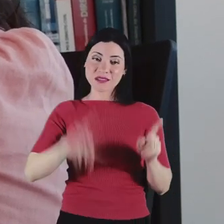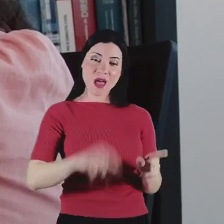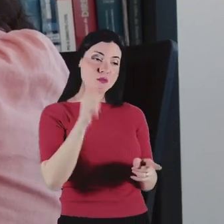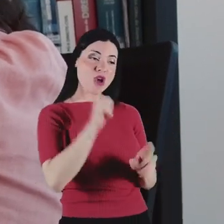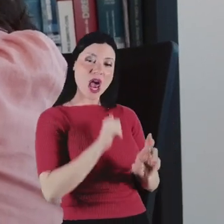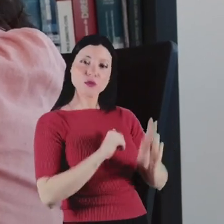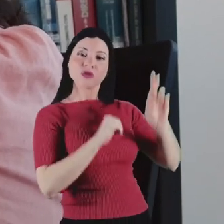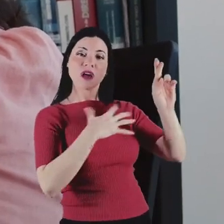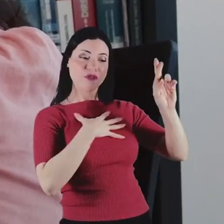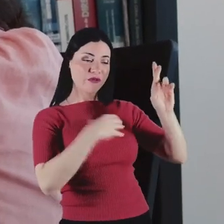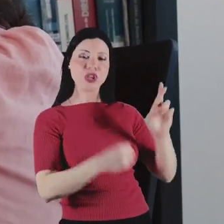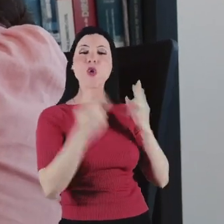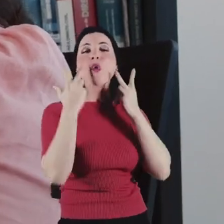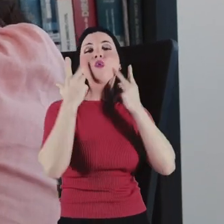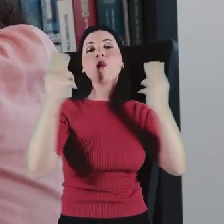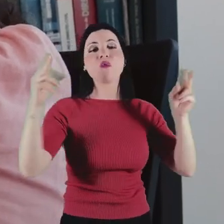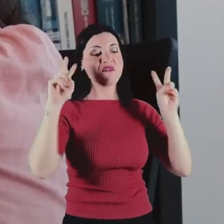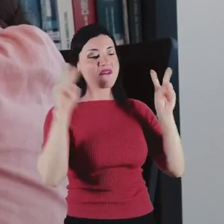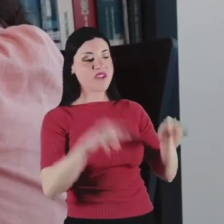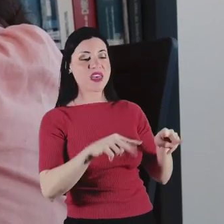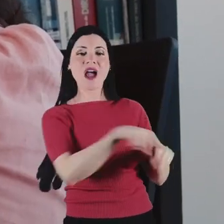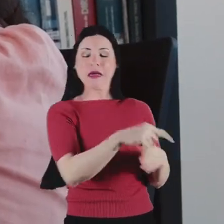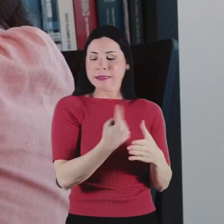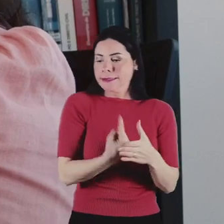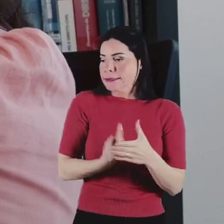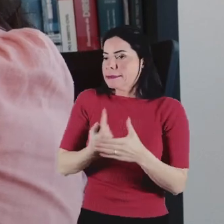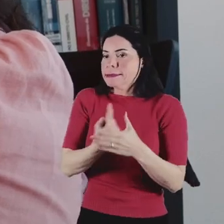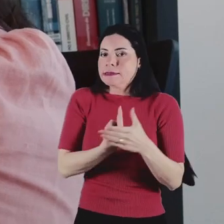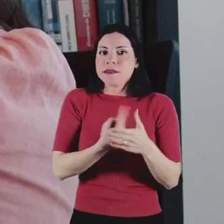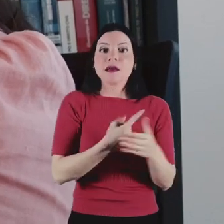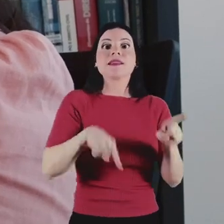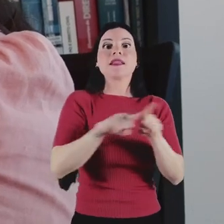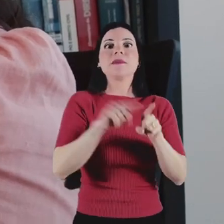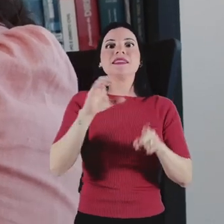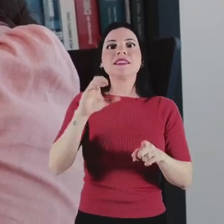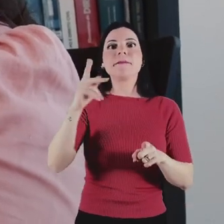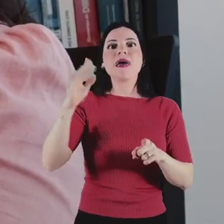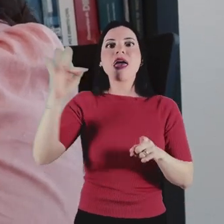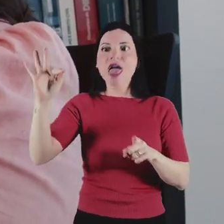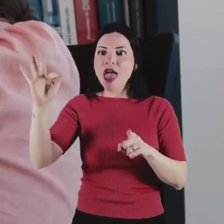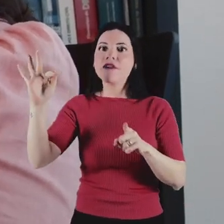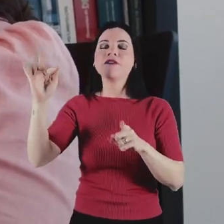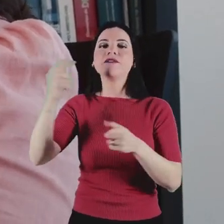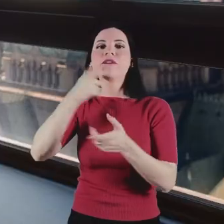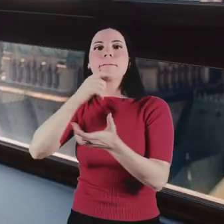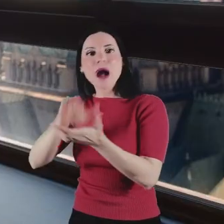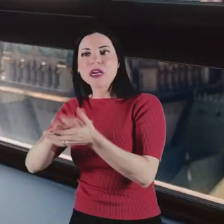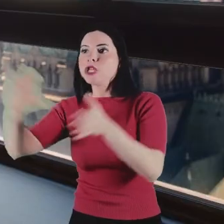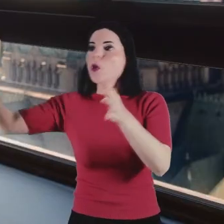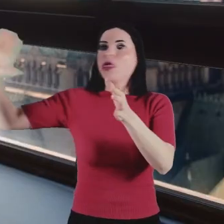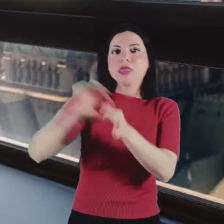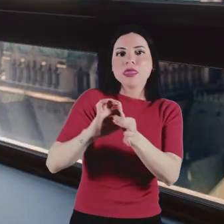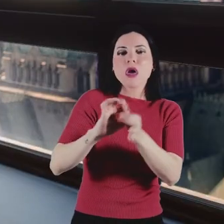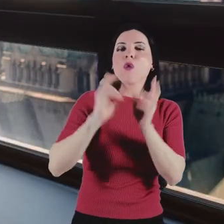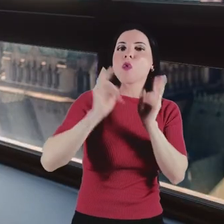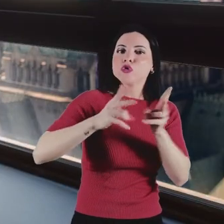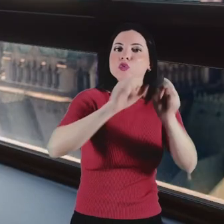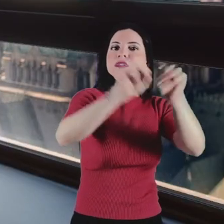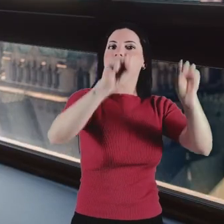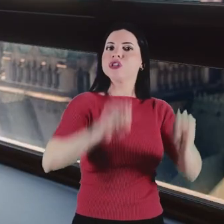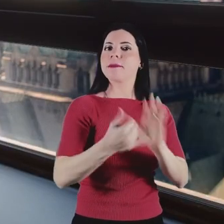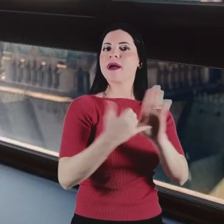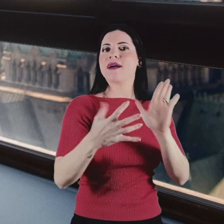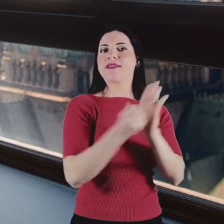é muito comum você ver a mulher que ficou responsável pelos filhos abandonada. E o CPF do marido ainda, ou do marido ou do companheiro,